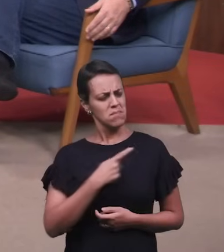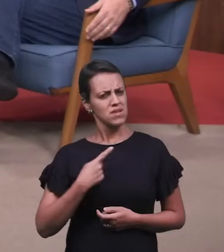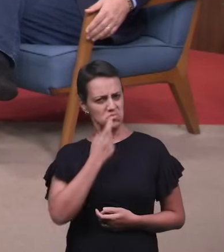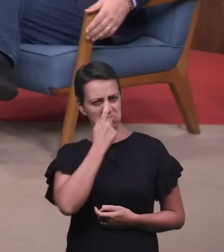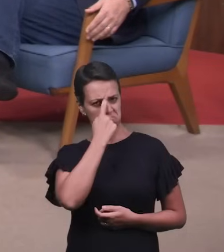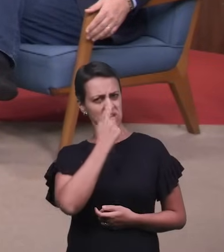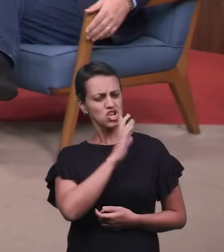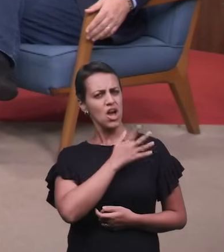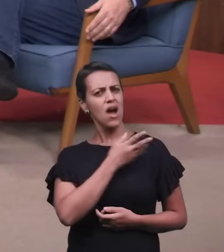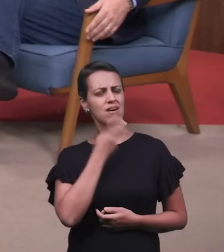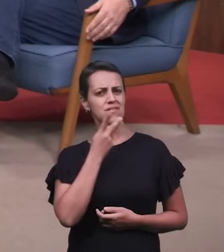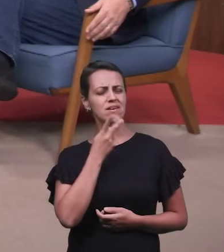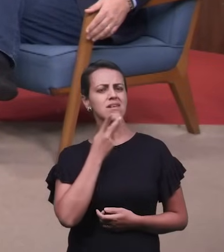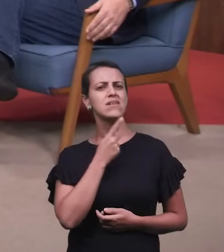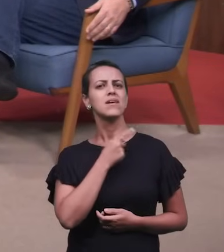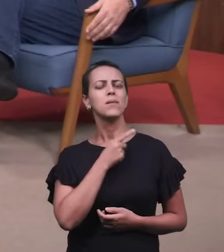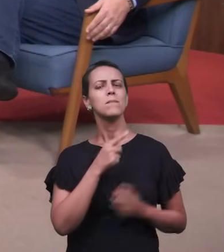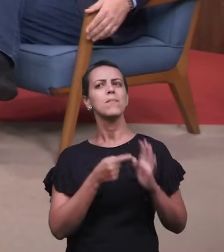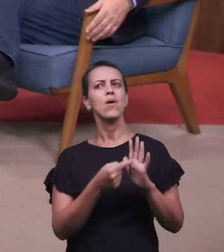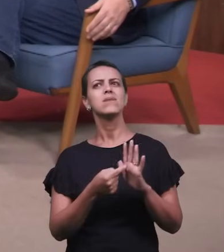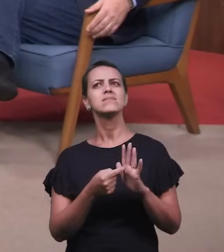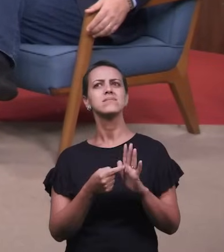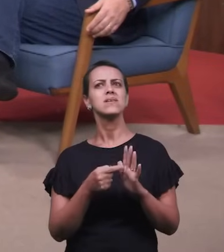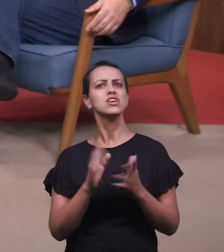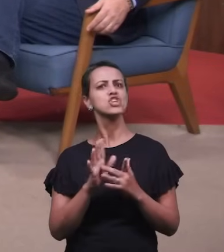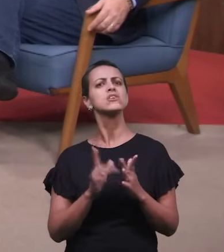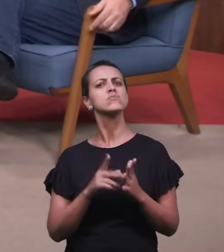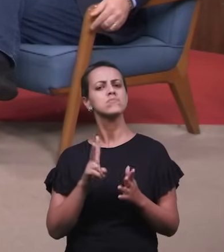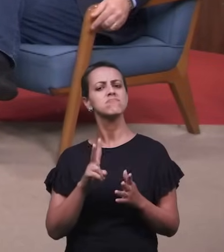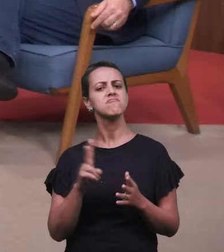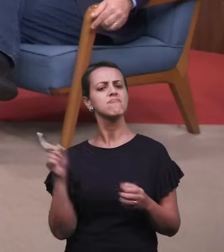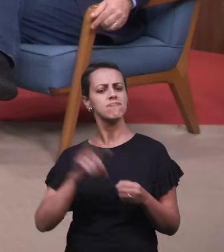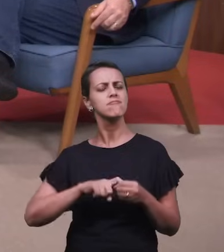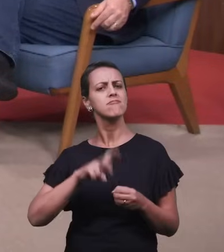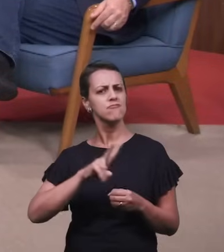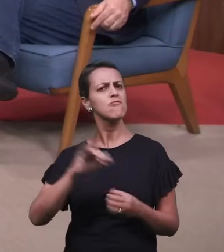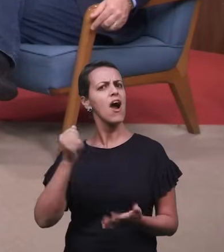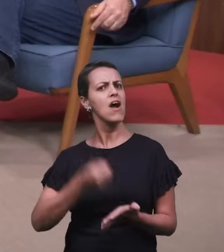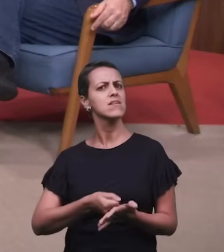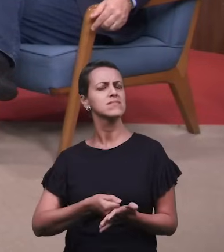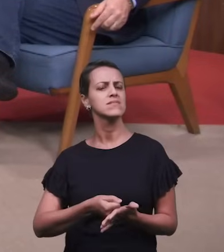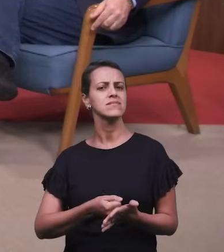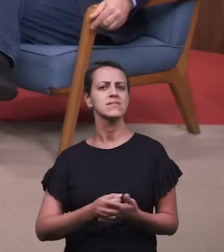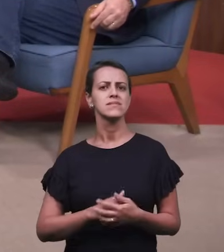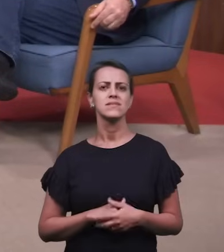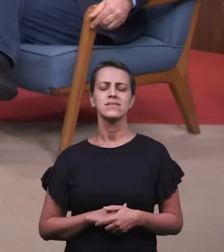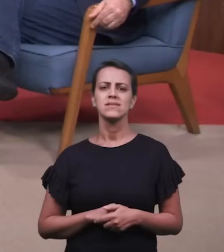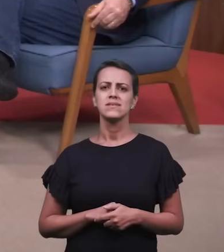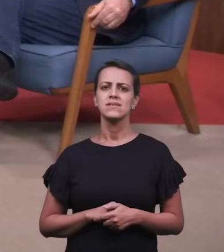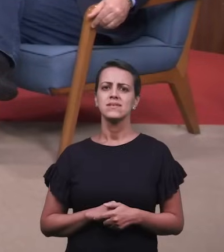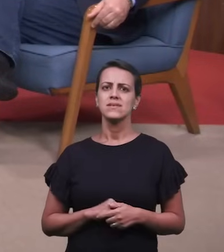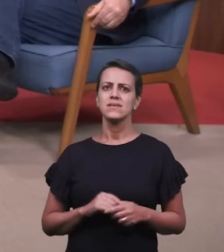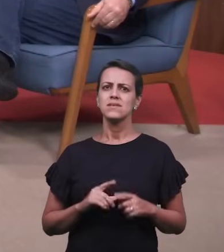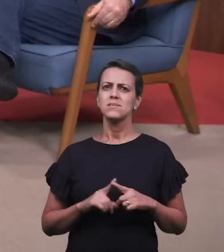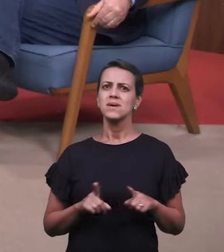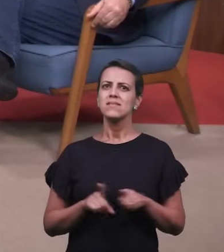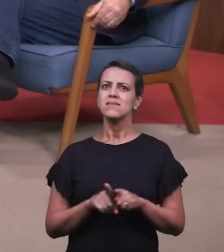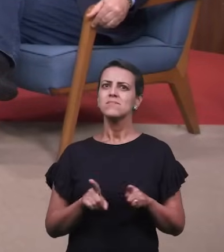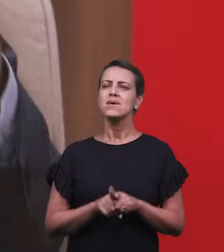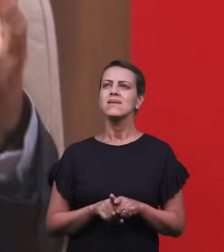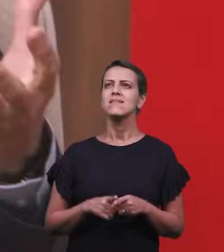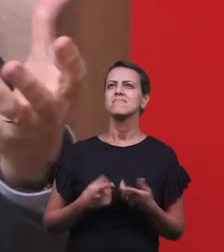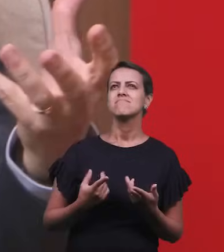falou, que eles evidenciam Jesus vai voltar, mas eles também são, vamos